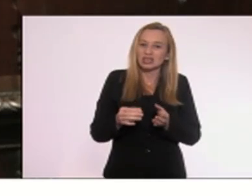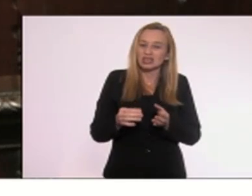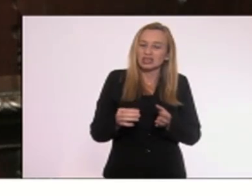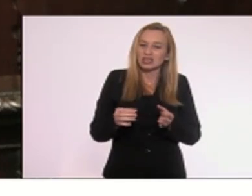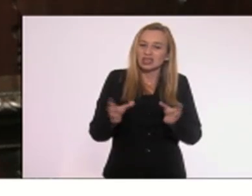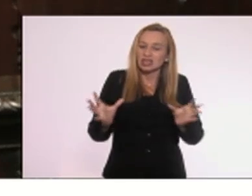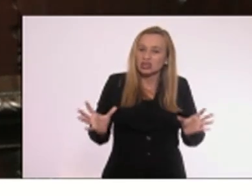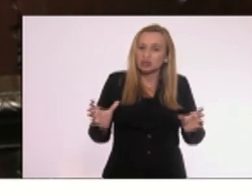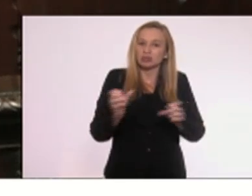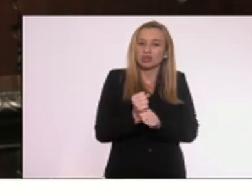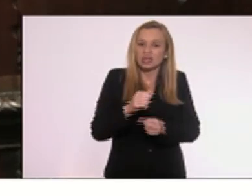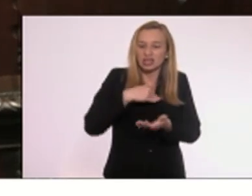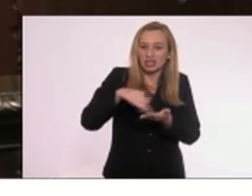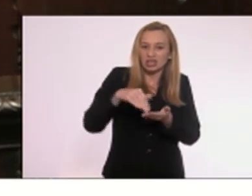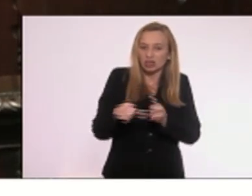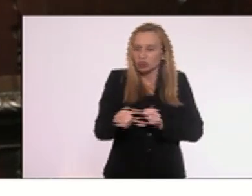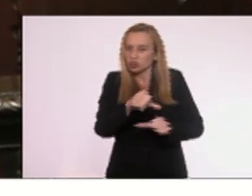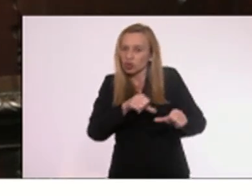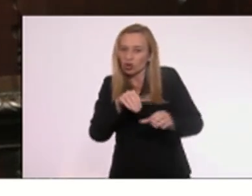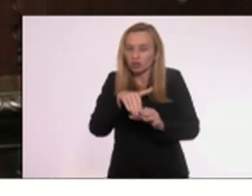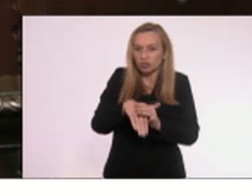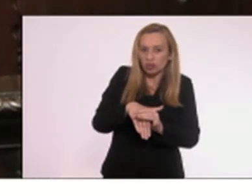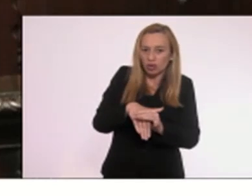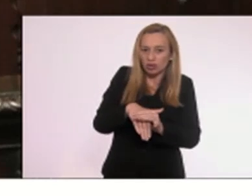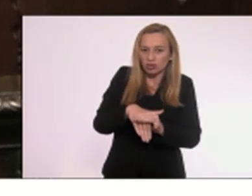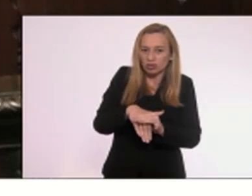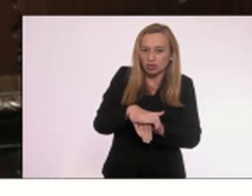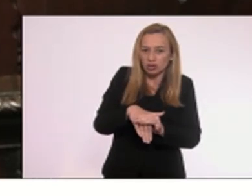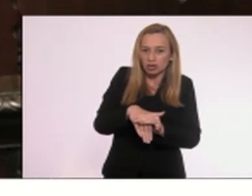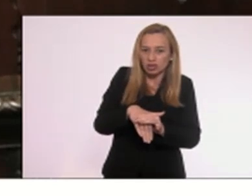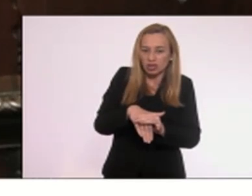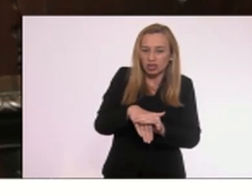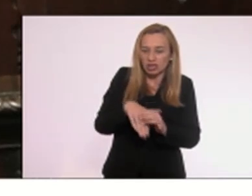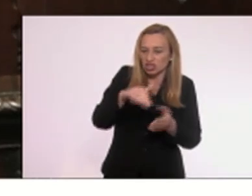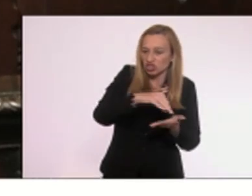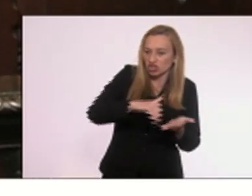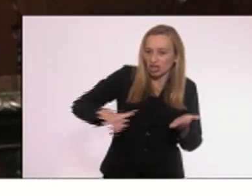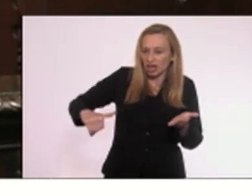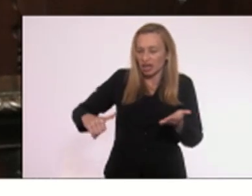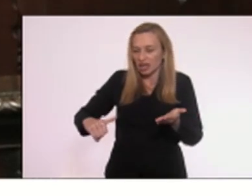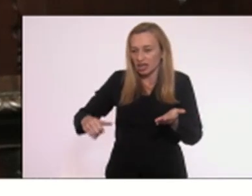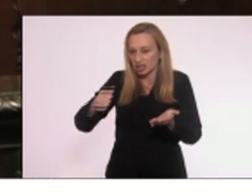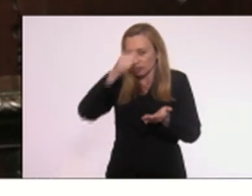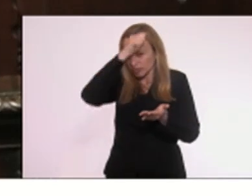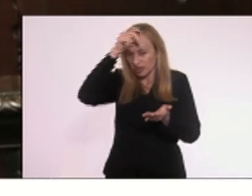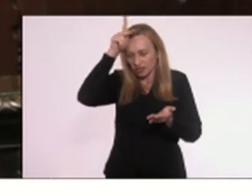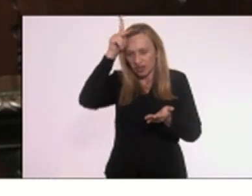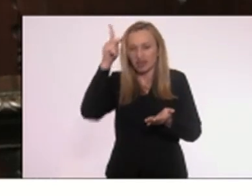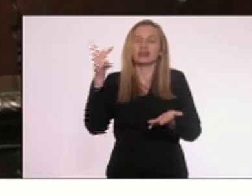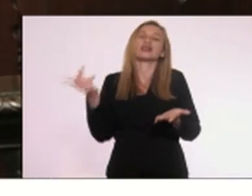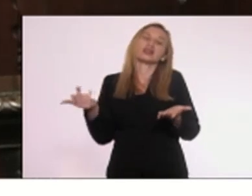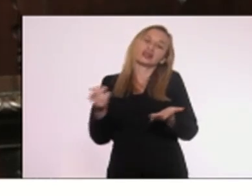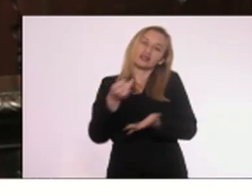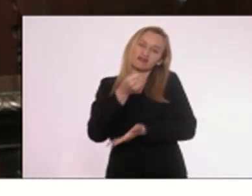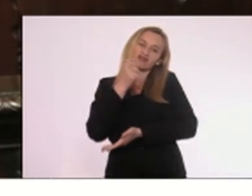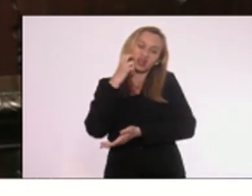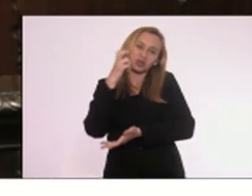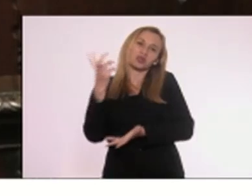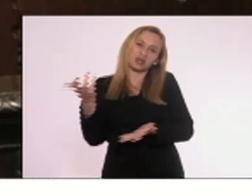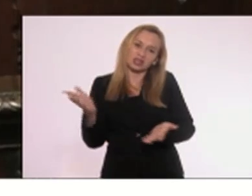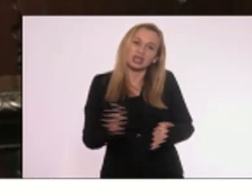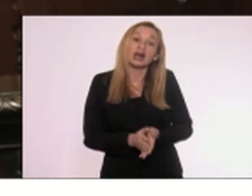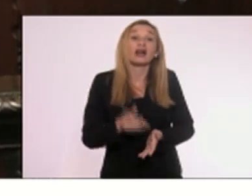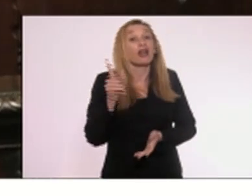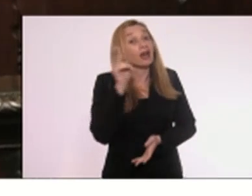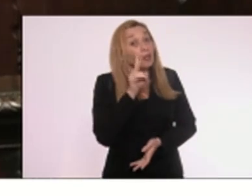de um voto que o degolaria da cadeira de prefeito do Rio de Janeiro é lastimável. Lembrando,